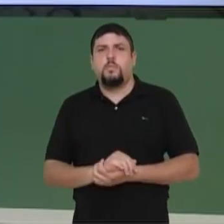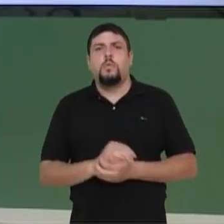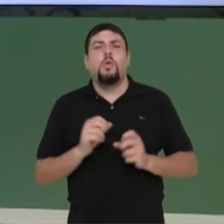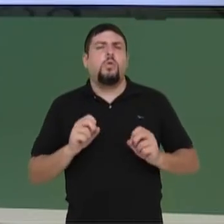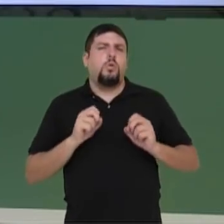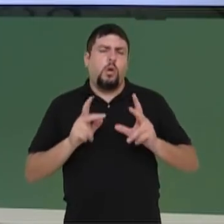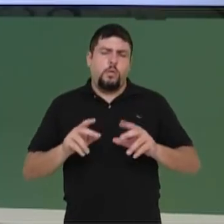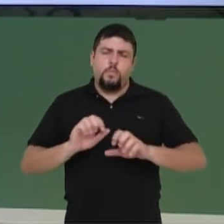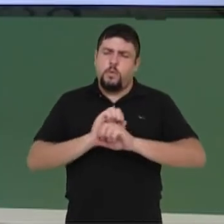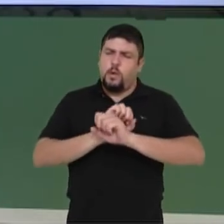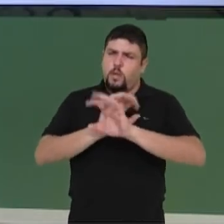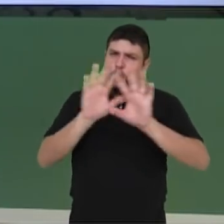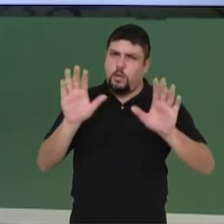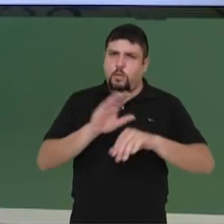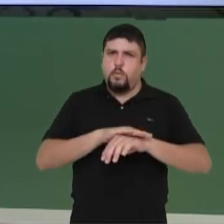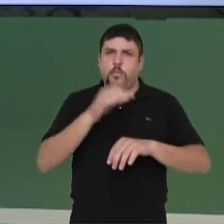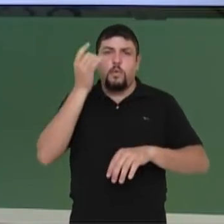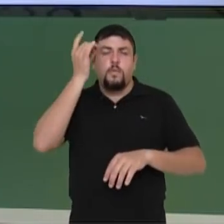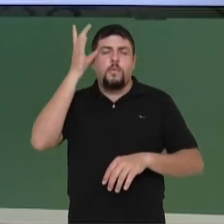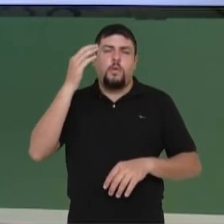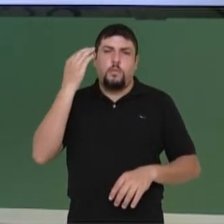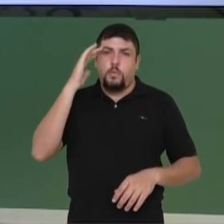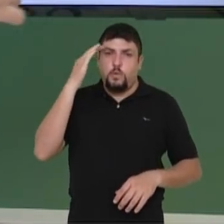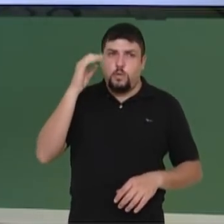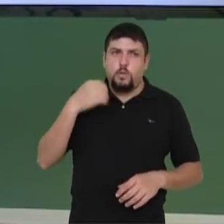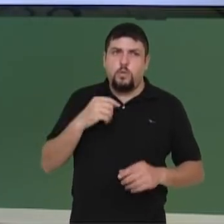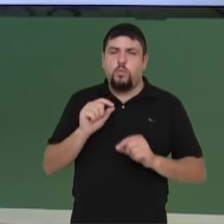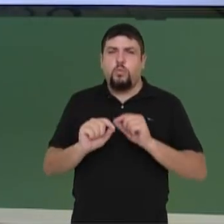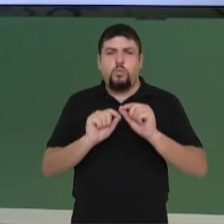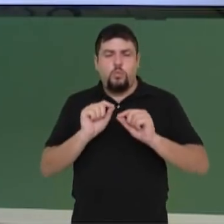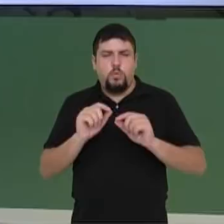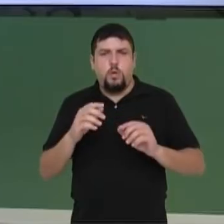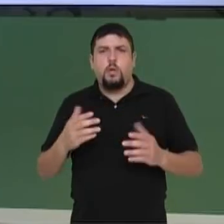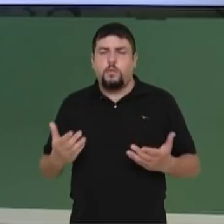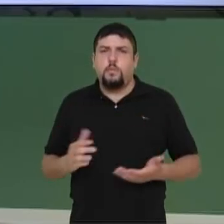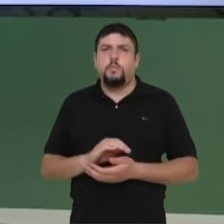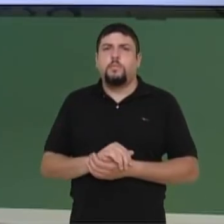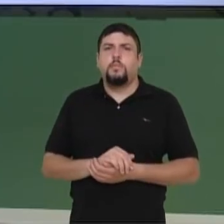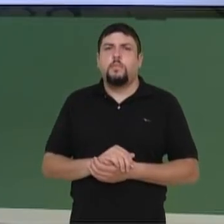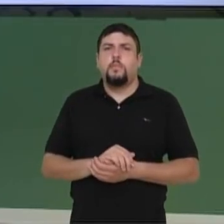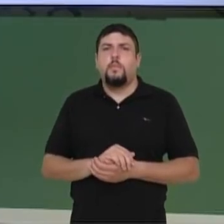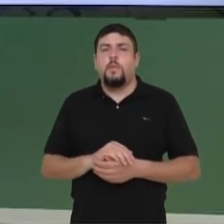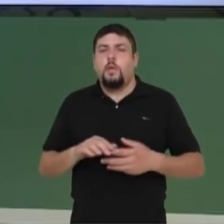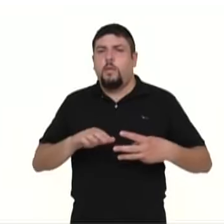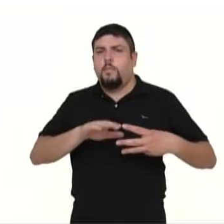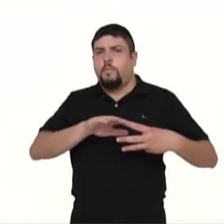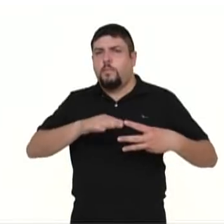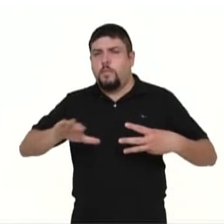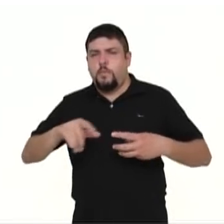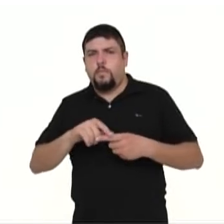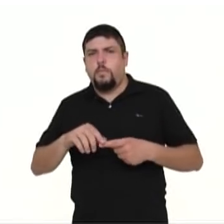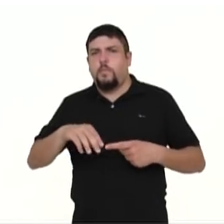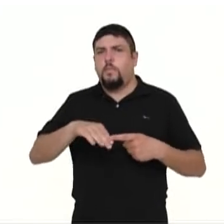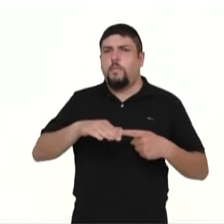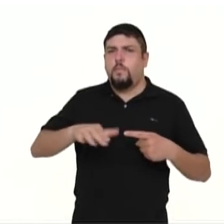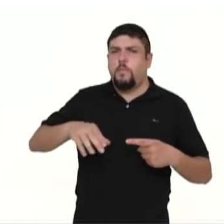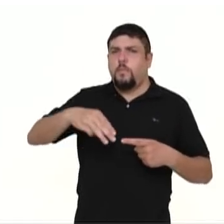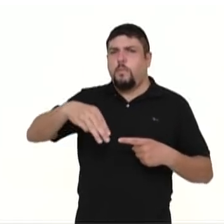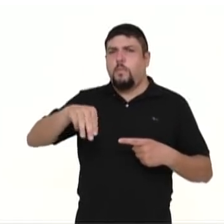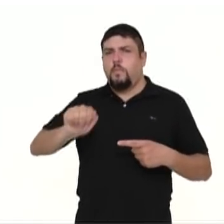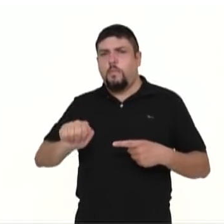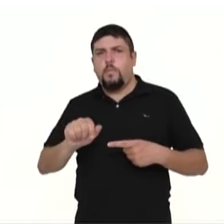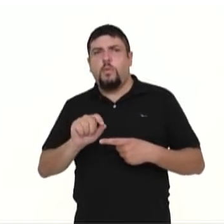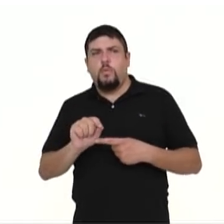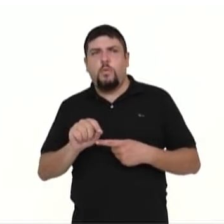ficar mais fácil para você entender, nós vamos usar esse significado aqui, ó. Para média aritmética eu vou usar um MA, tá? Que daí fica bem tranquilo